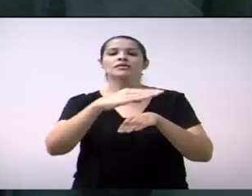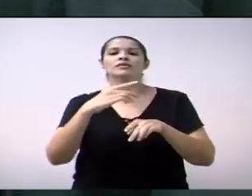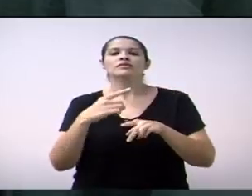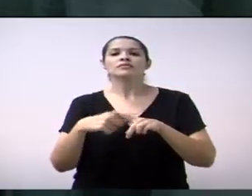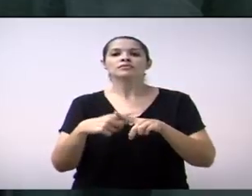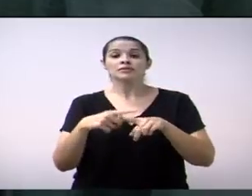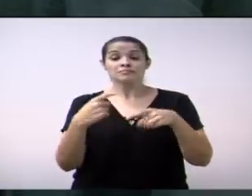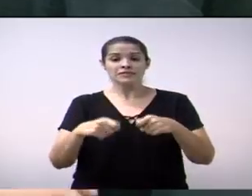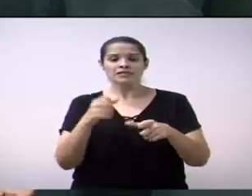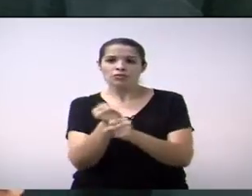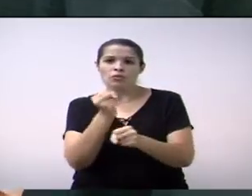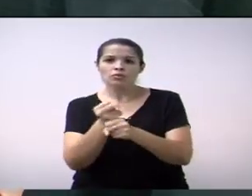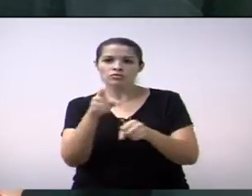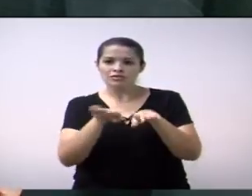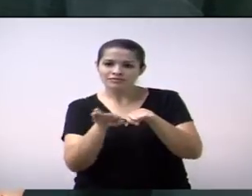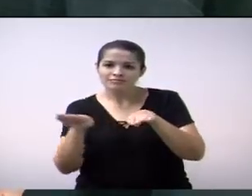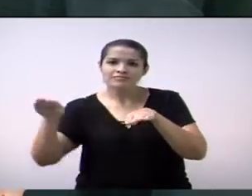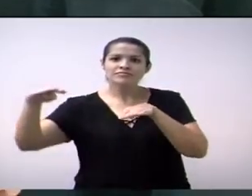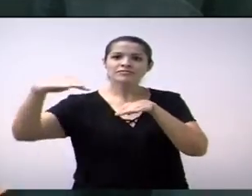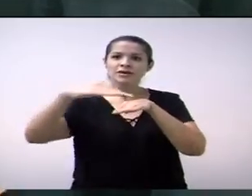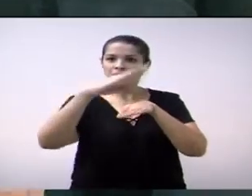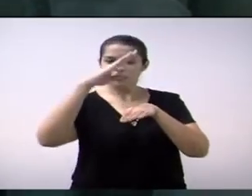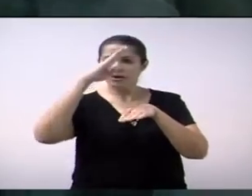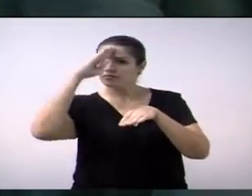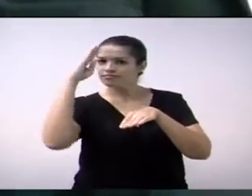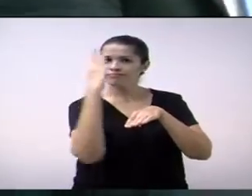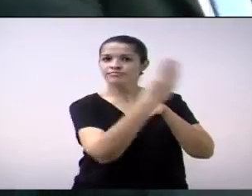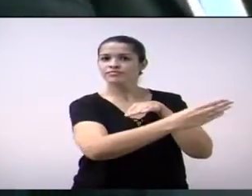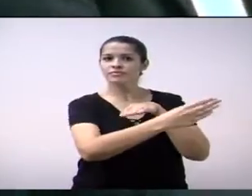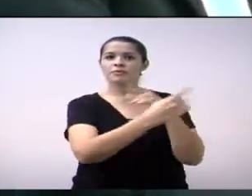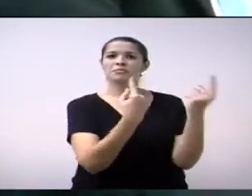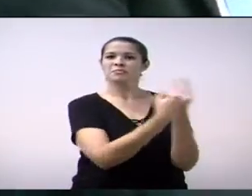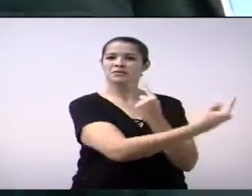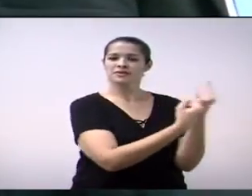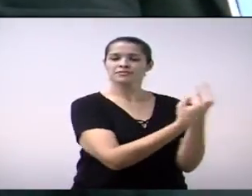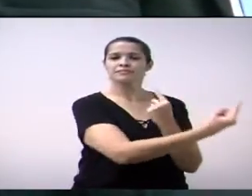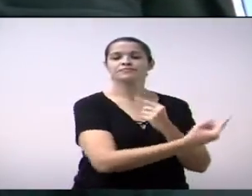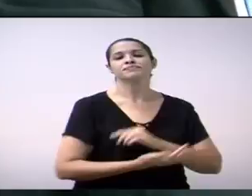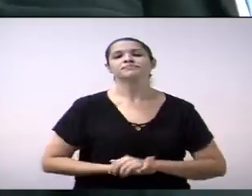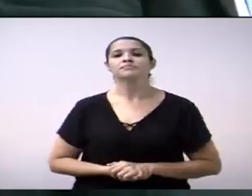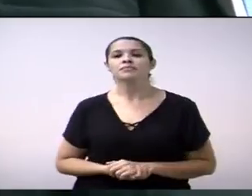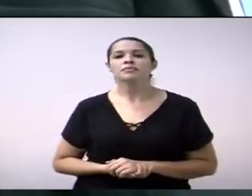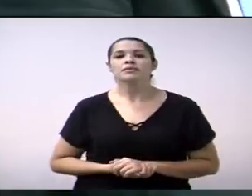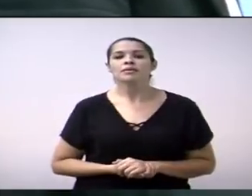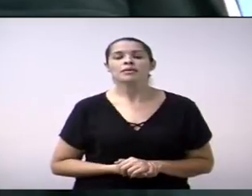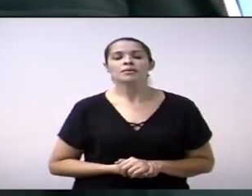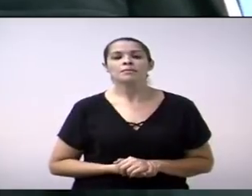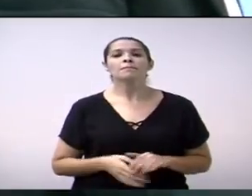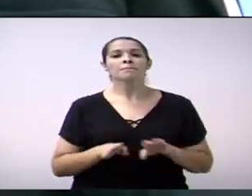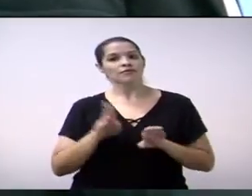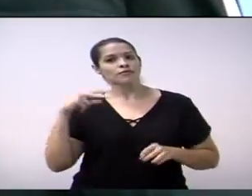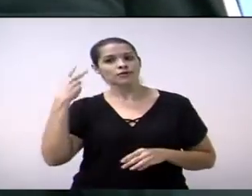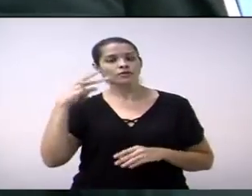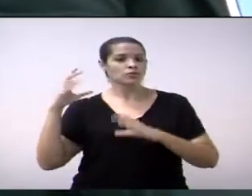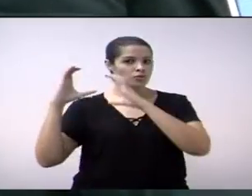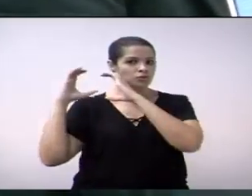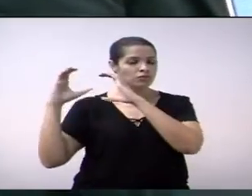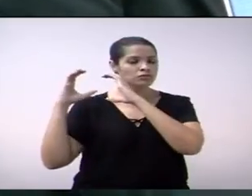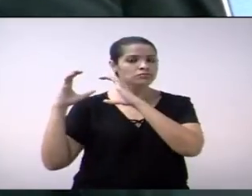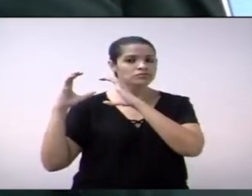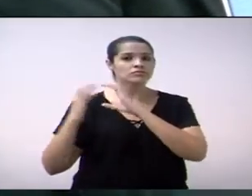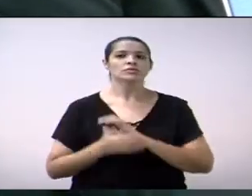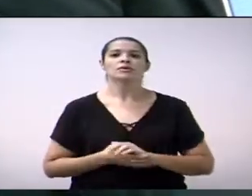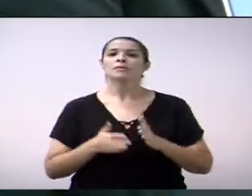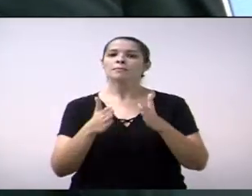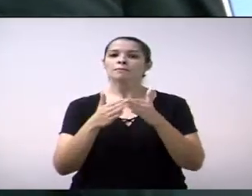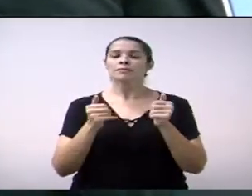alça de acesso da rodovia para a cidade. Número 137, vereador Zé Coco, propondo ao Executivo a criação do Departamento